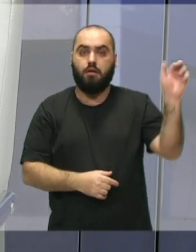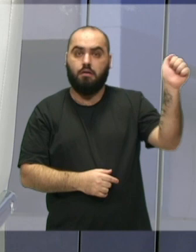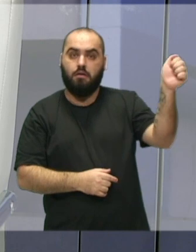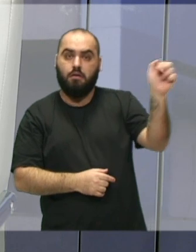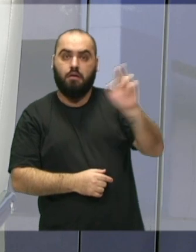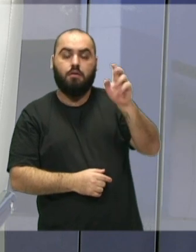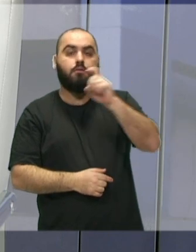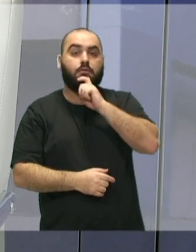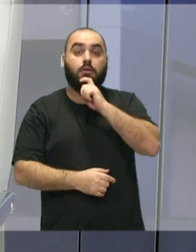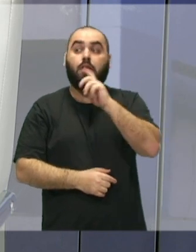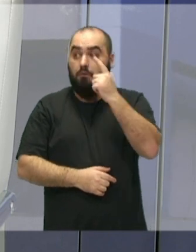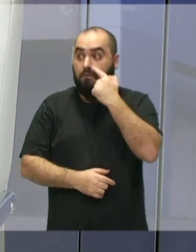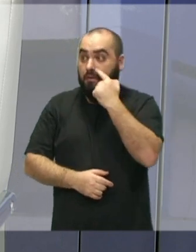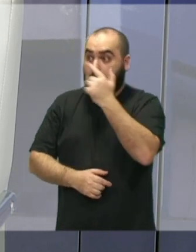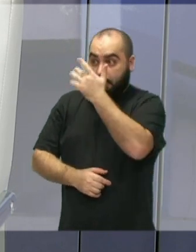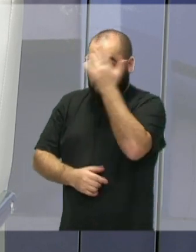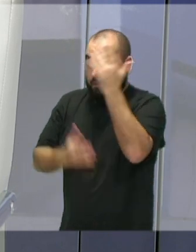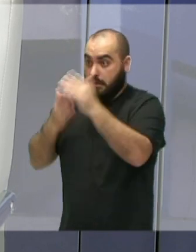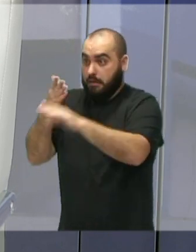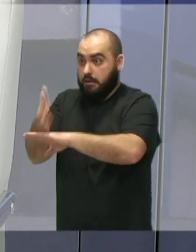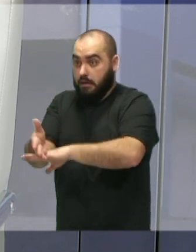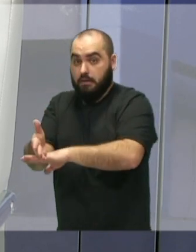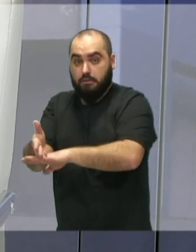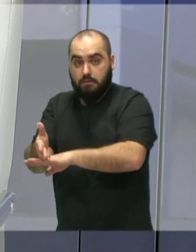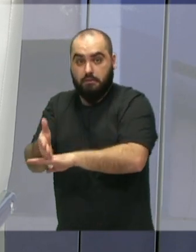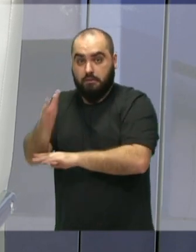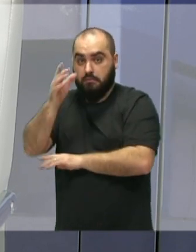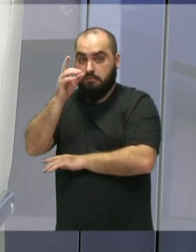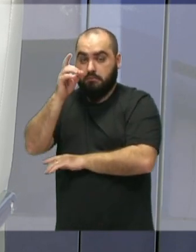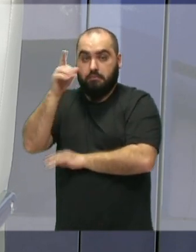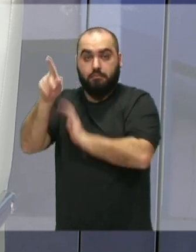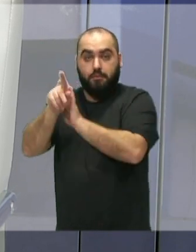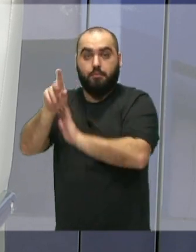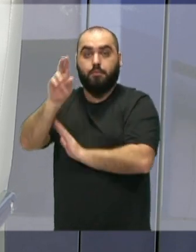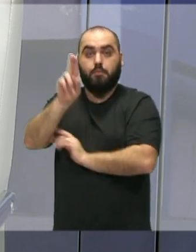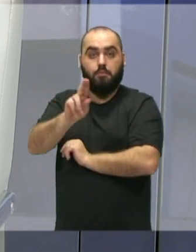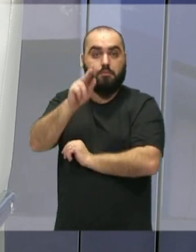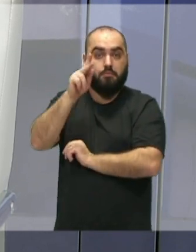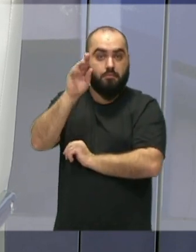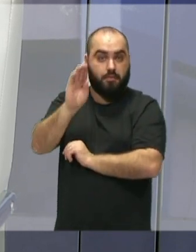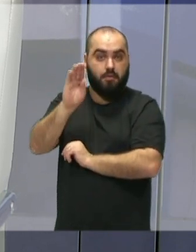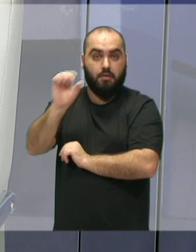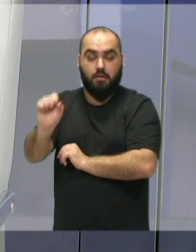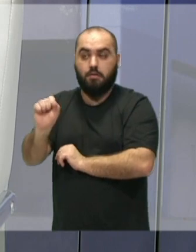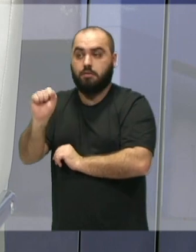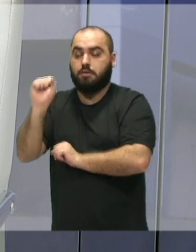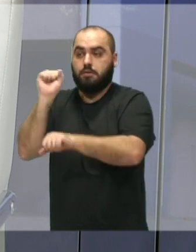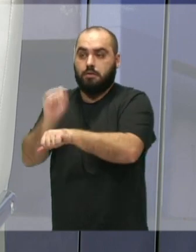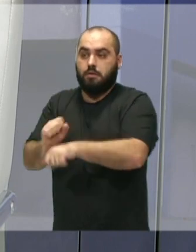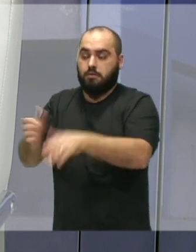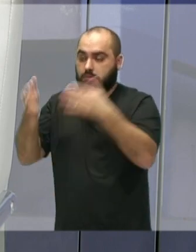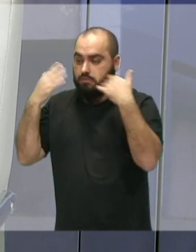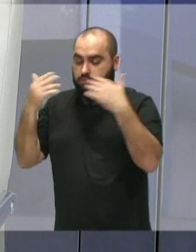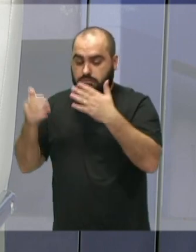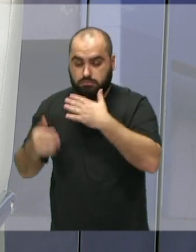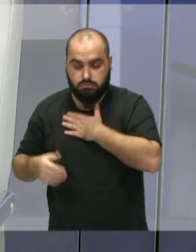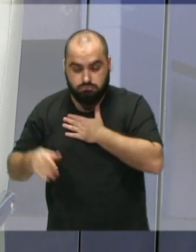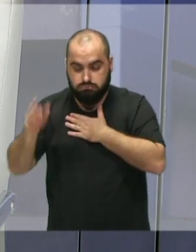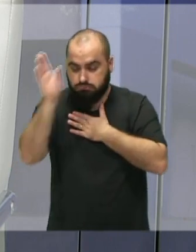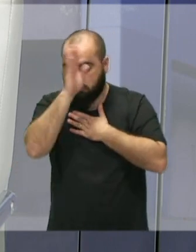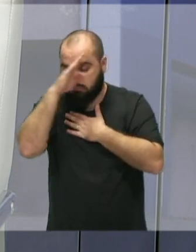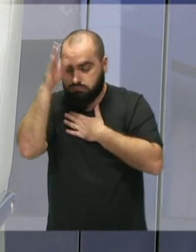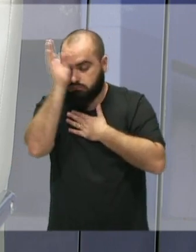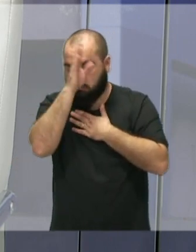entrando nos postos de saúde mal e saindo lá pior, porque elas aguardavam por tempo, muito tempo, naquele calor,